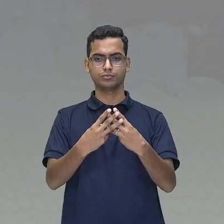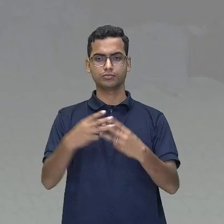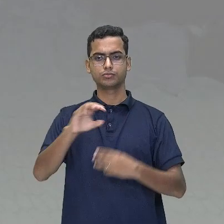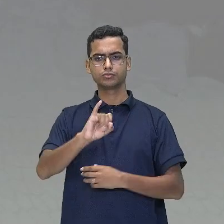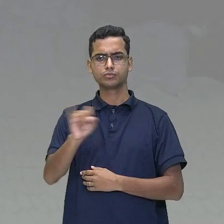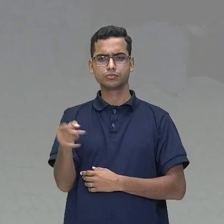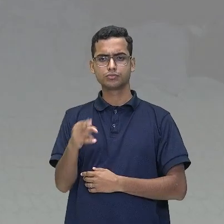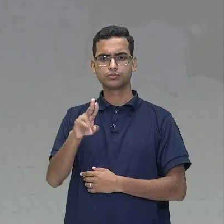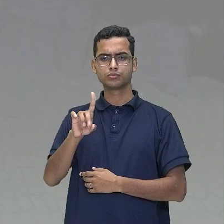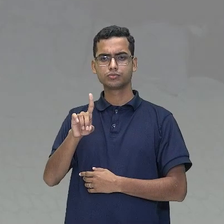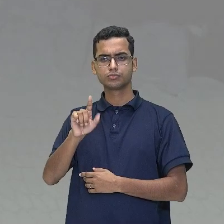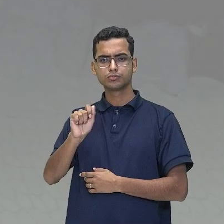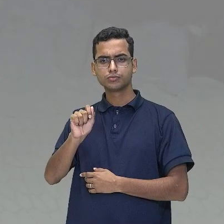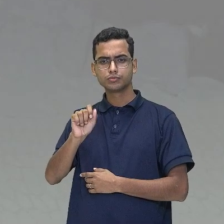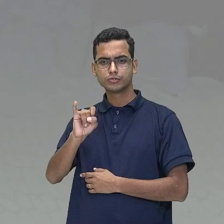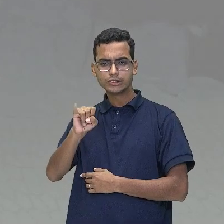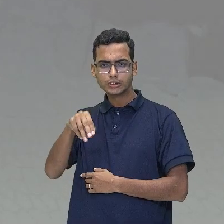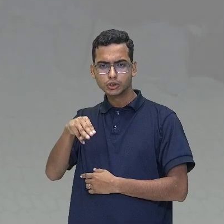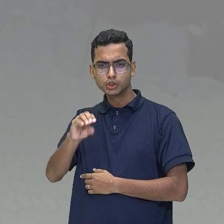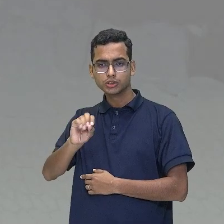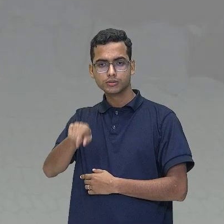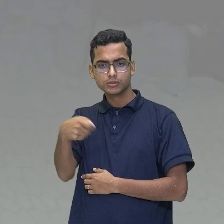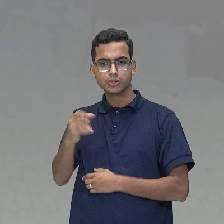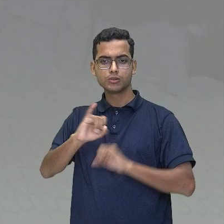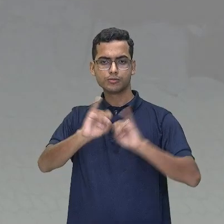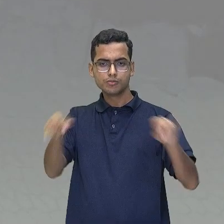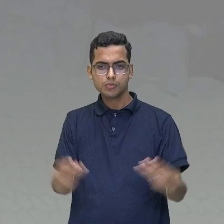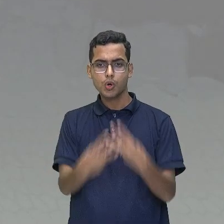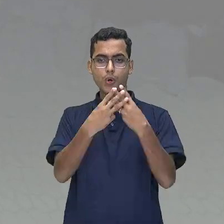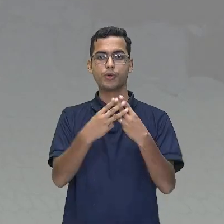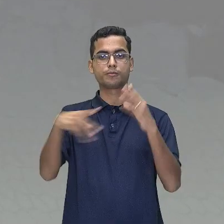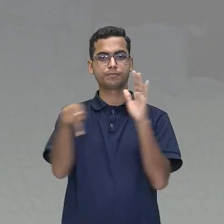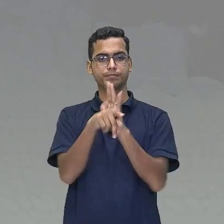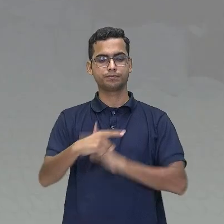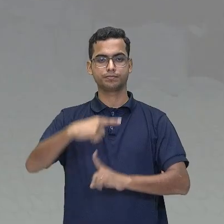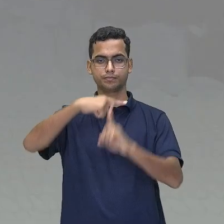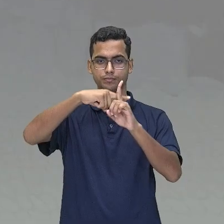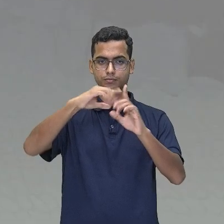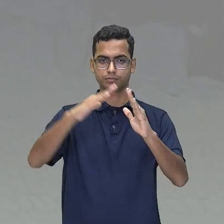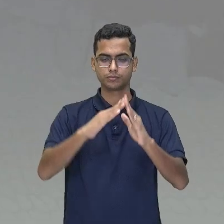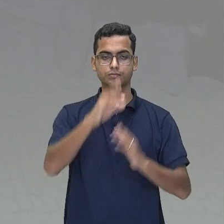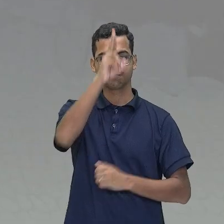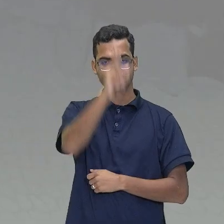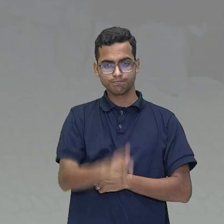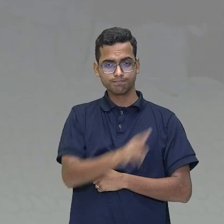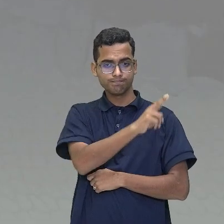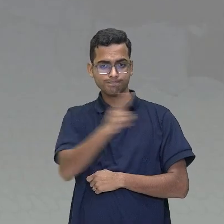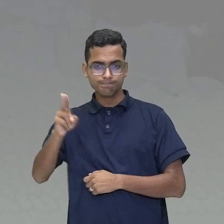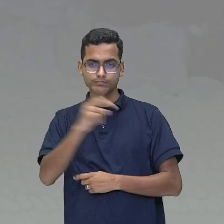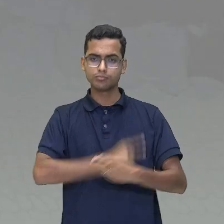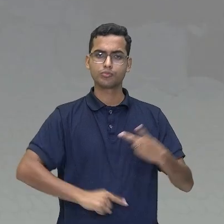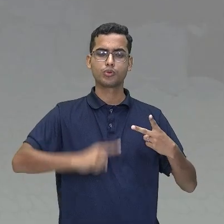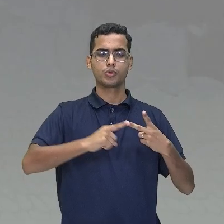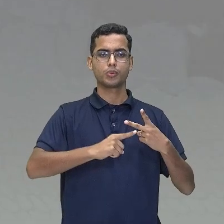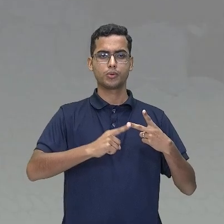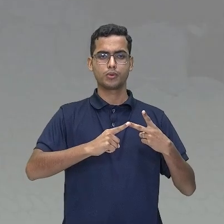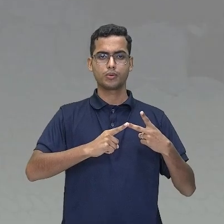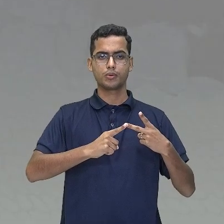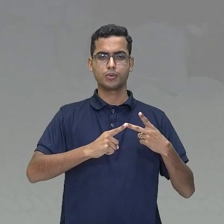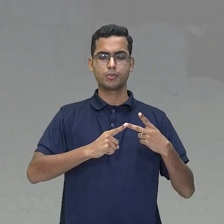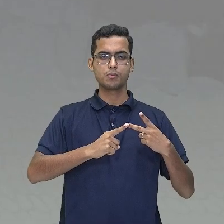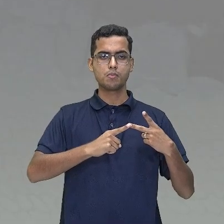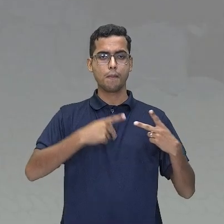essa já é um pouco mais conhecida nossa, né? Às vezes na igreja o padre, o pastor fala um pouco do judaísmo.